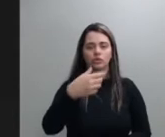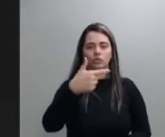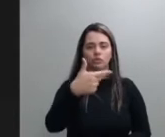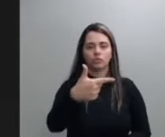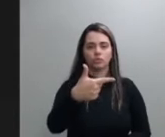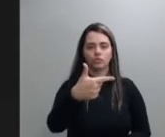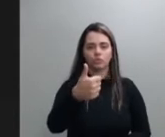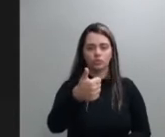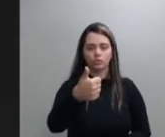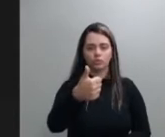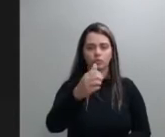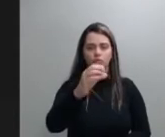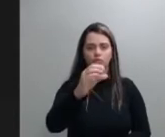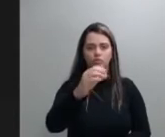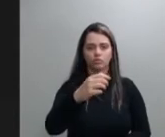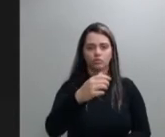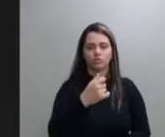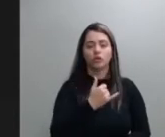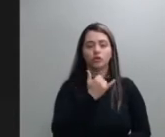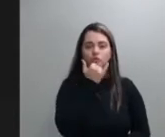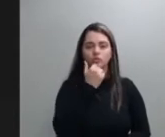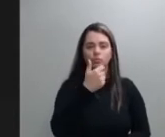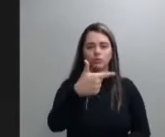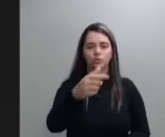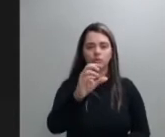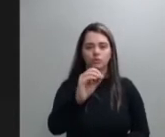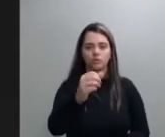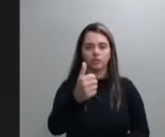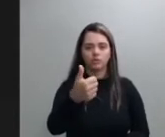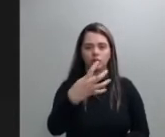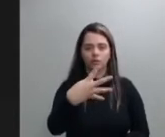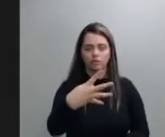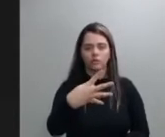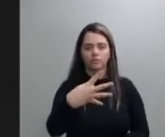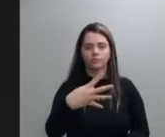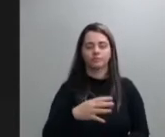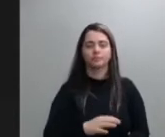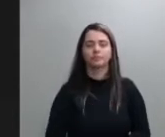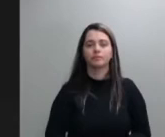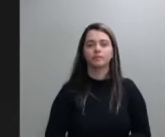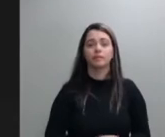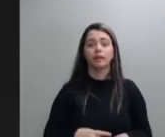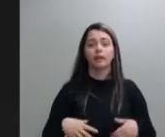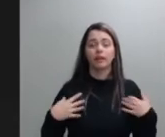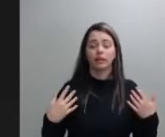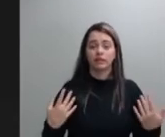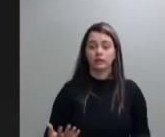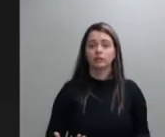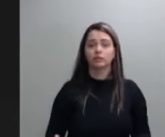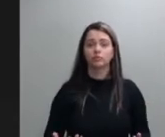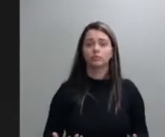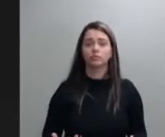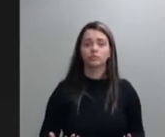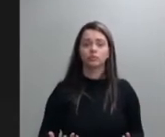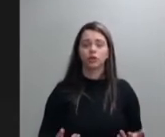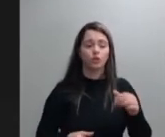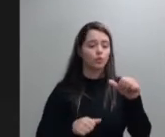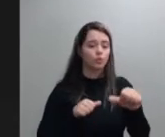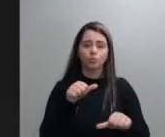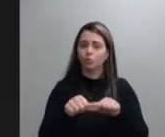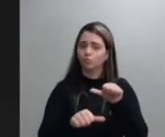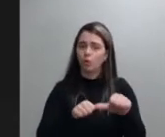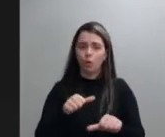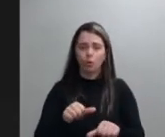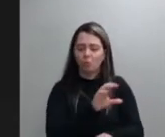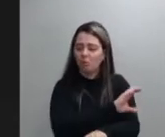mácula a disposição relativa à aquisição dos títulos a comissão é por sua conta alterou o que já havia